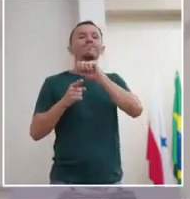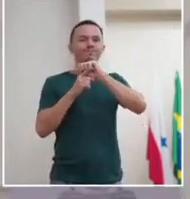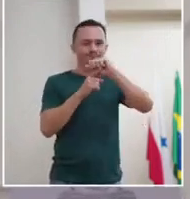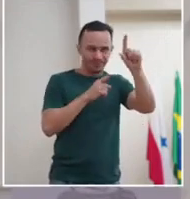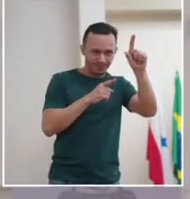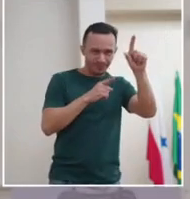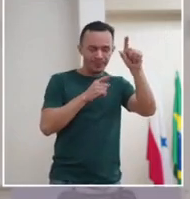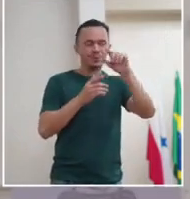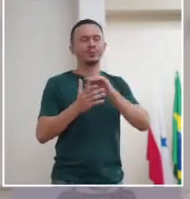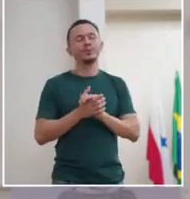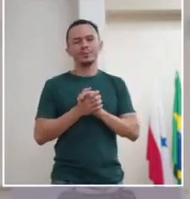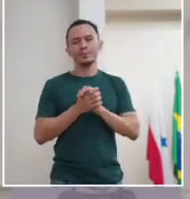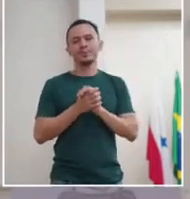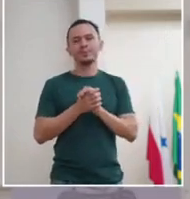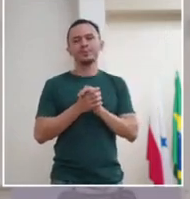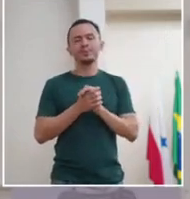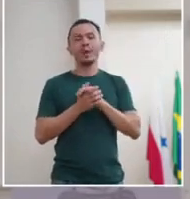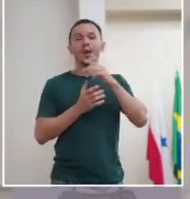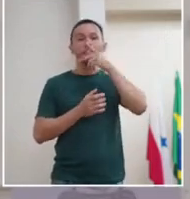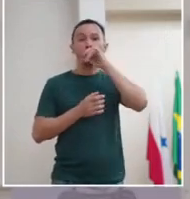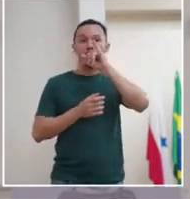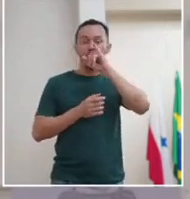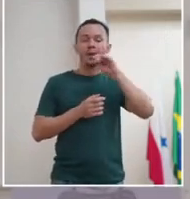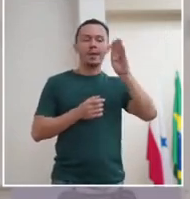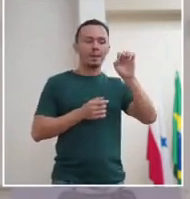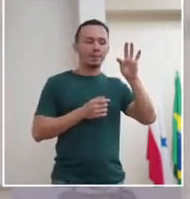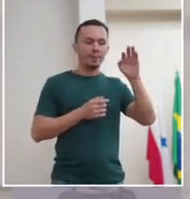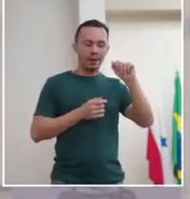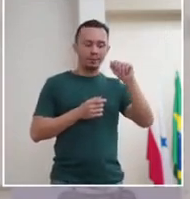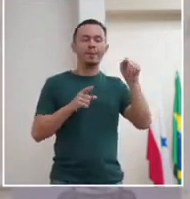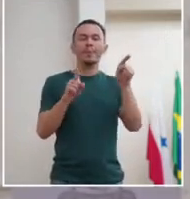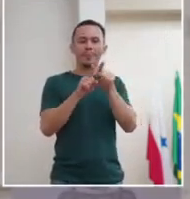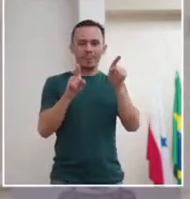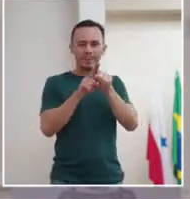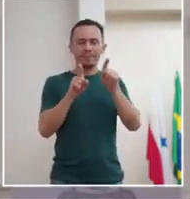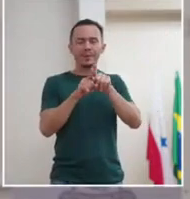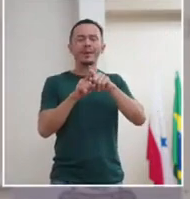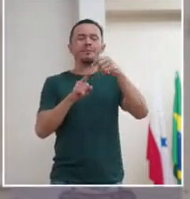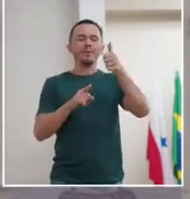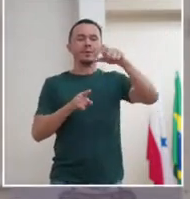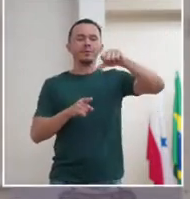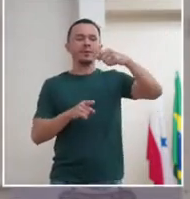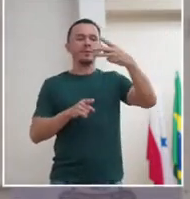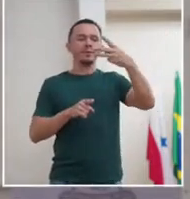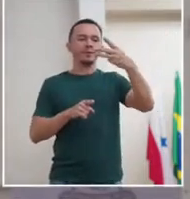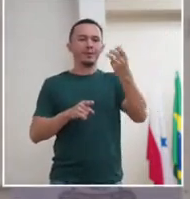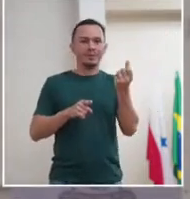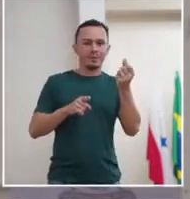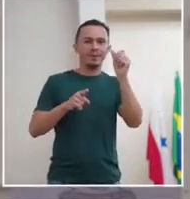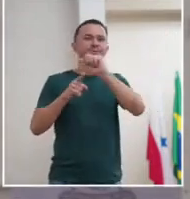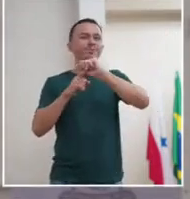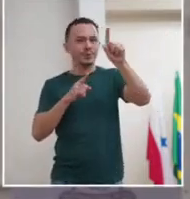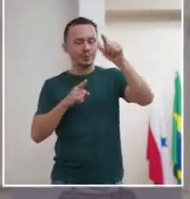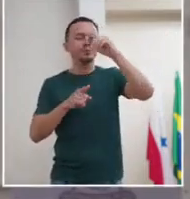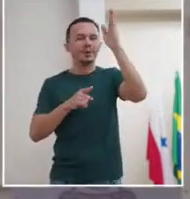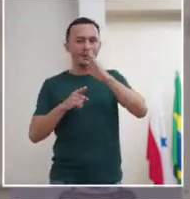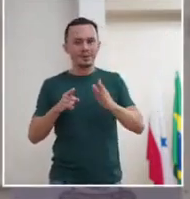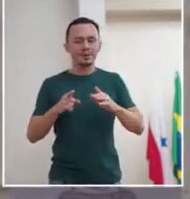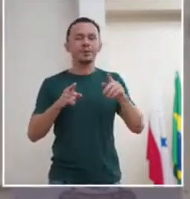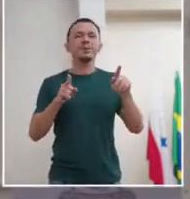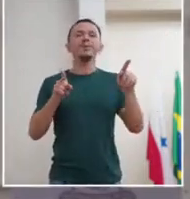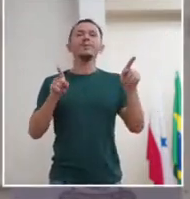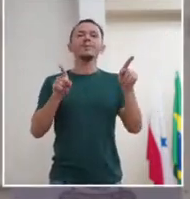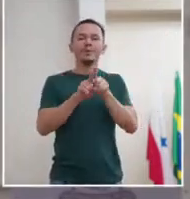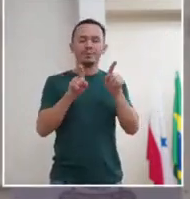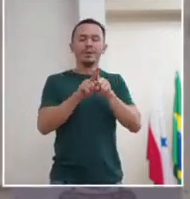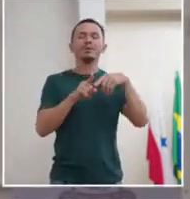Olga Benário Prestes. O pai da Berta seria extraditado em 1936, morrendo de tuberculose na França tempos depois, sem